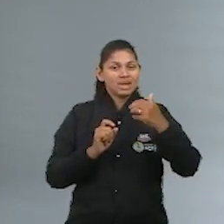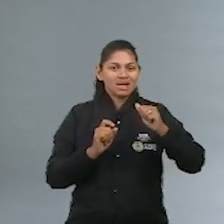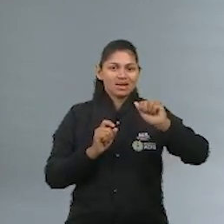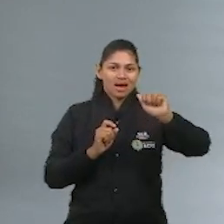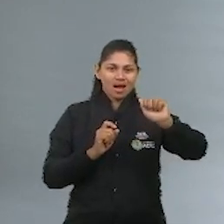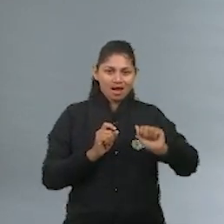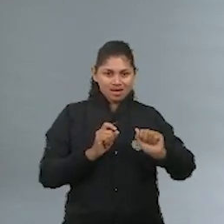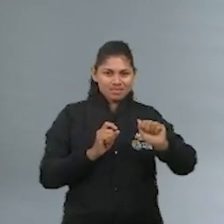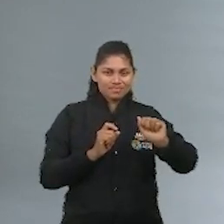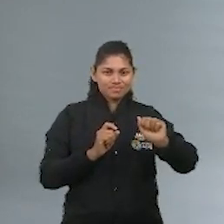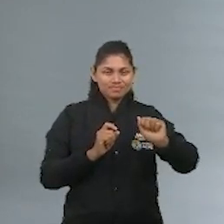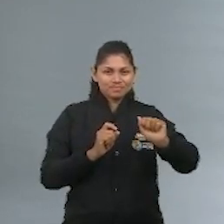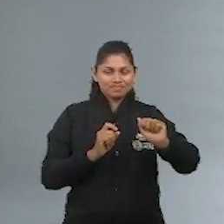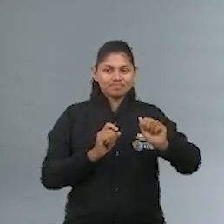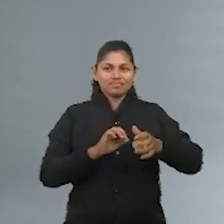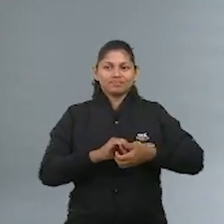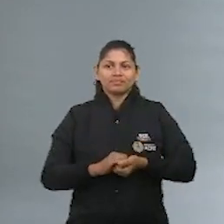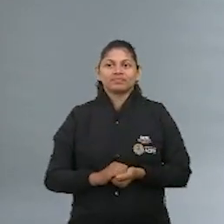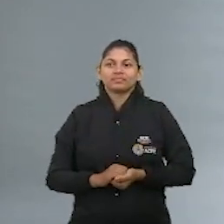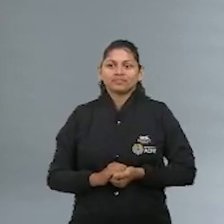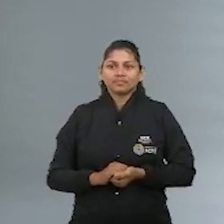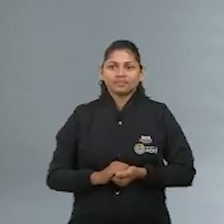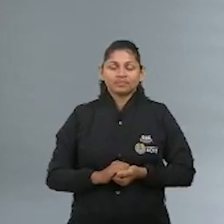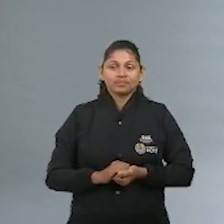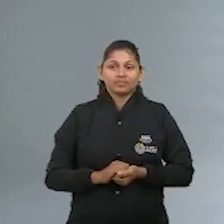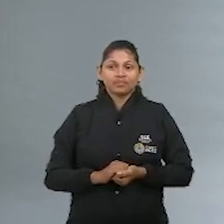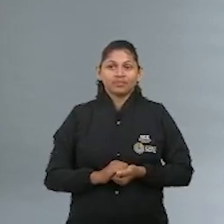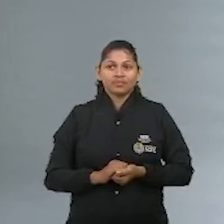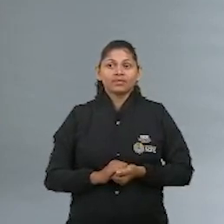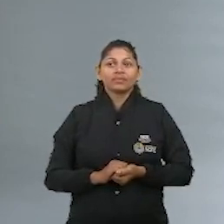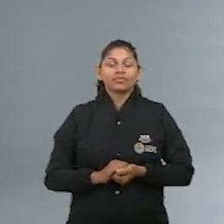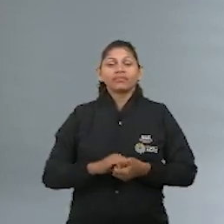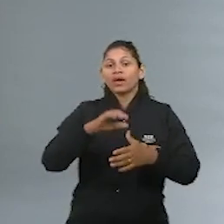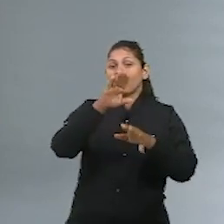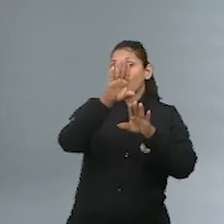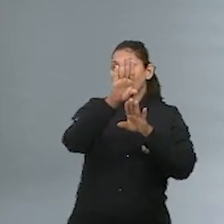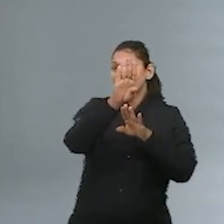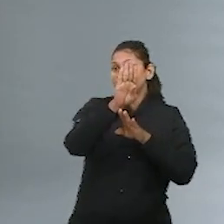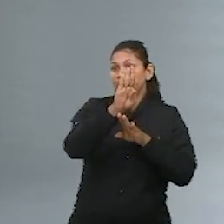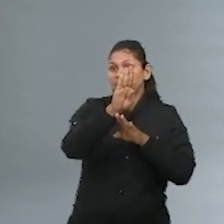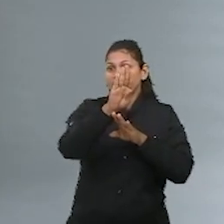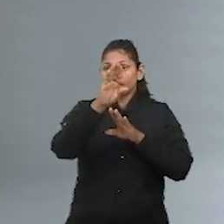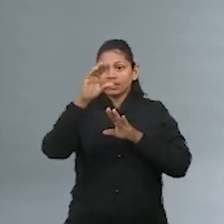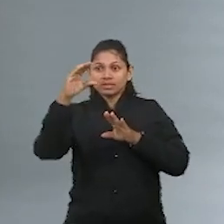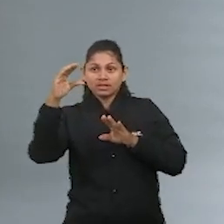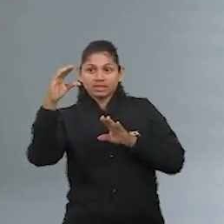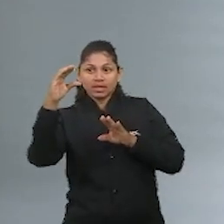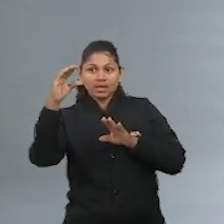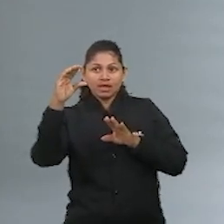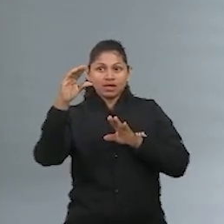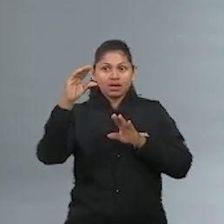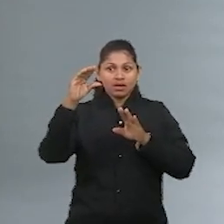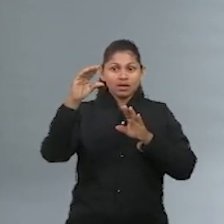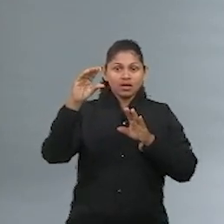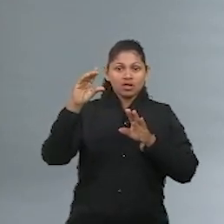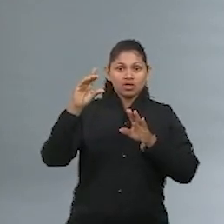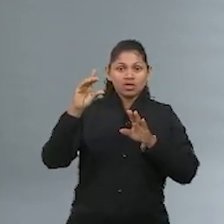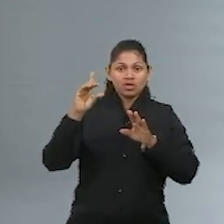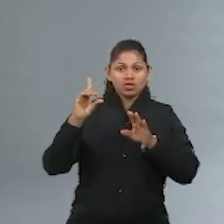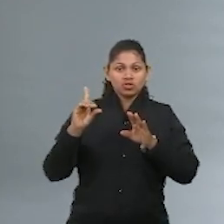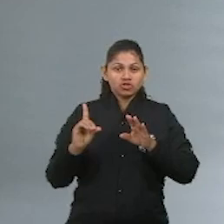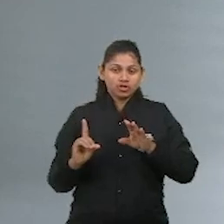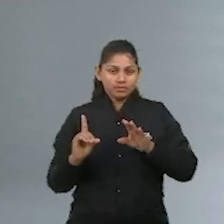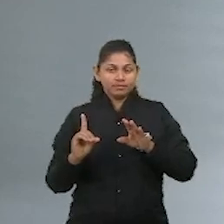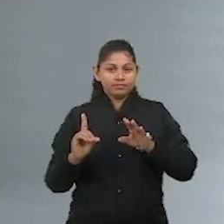circuito fechado, eu vou chamar de malha. E aí eu tenho mais outro, né, também, o B, o C, o